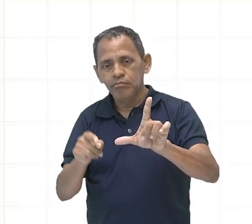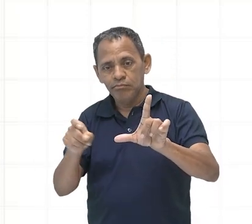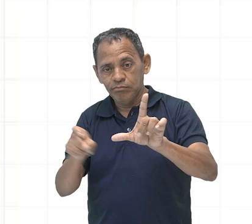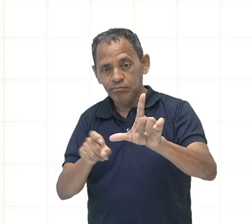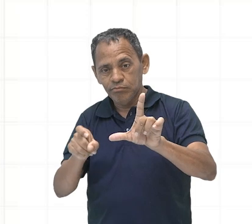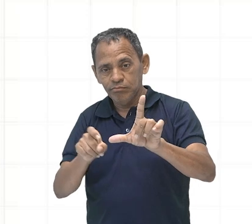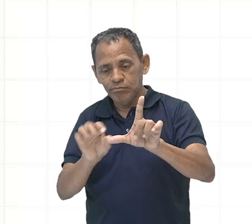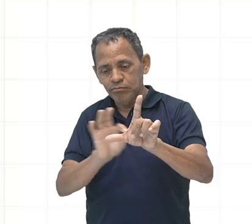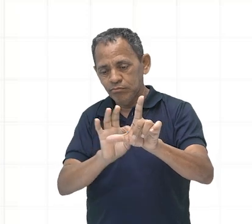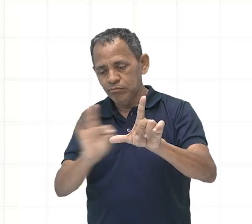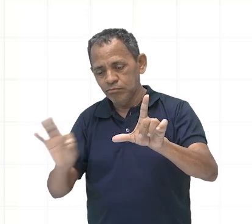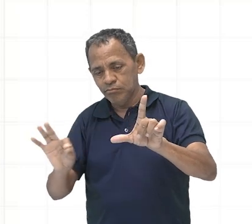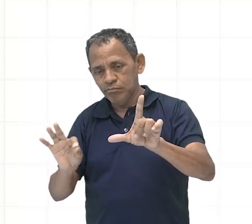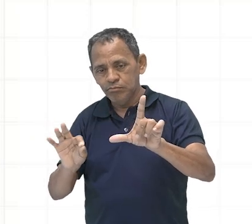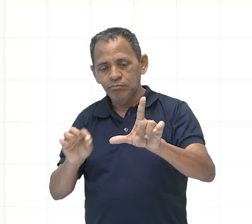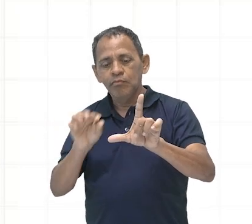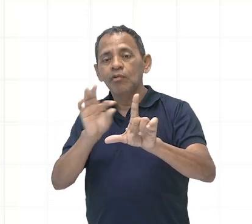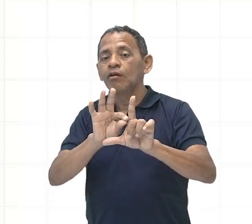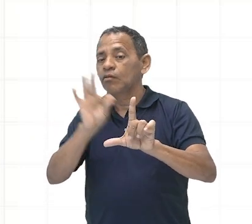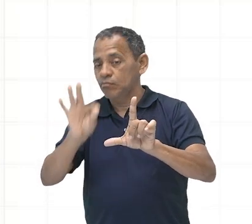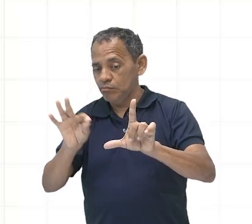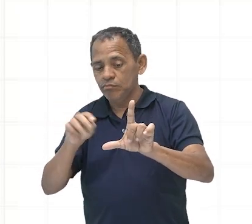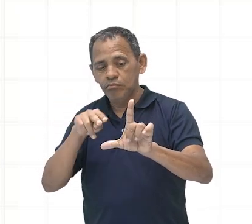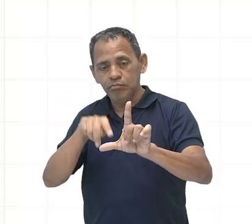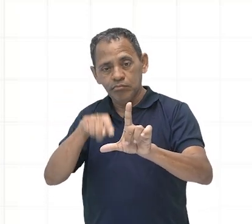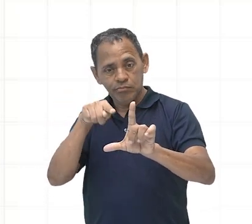horizontal, ficaram as variáveis.